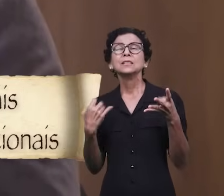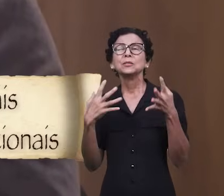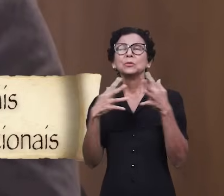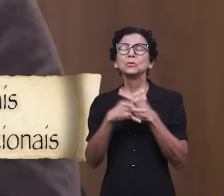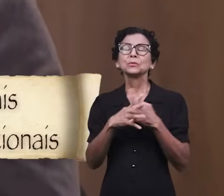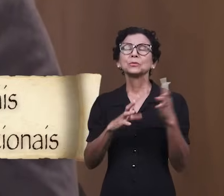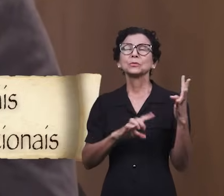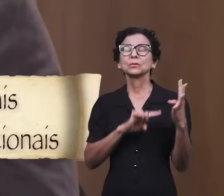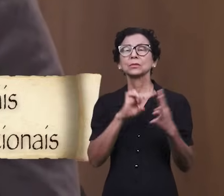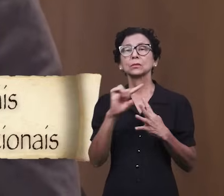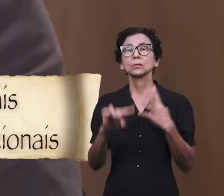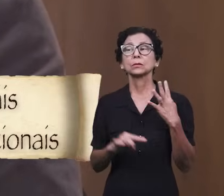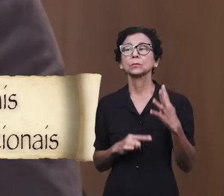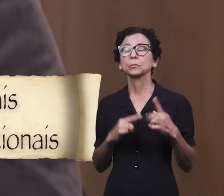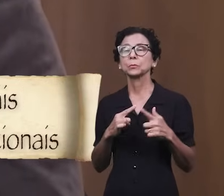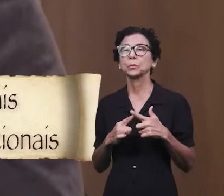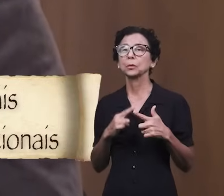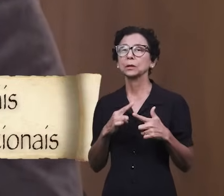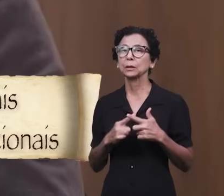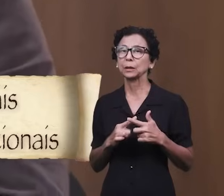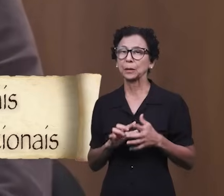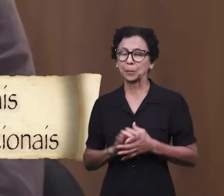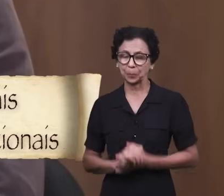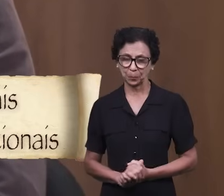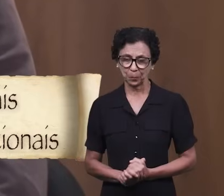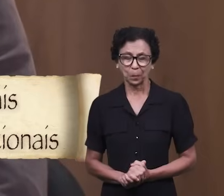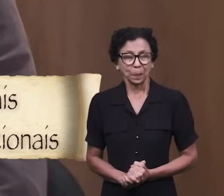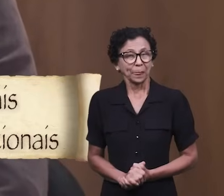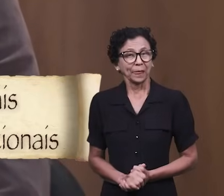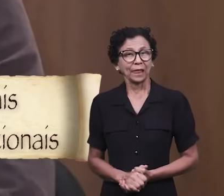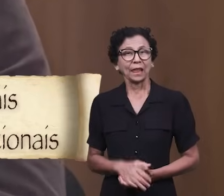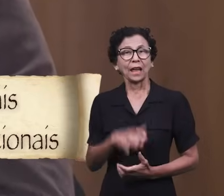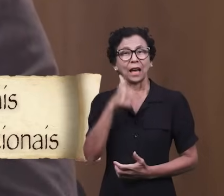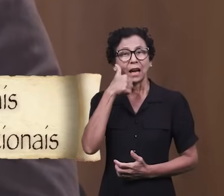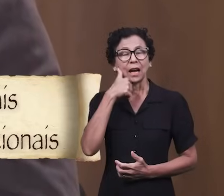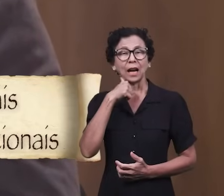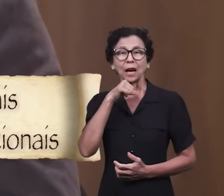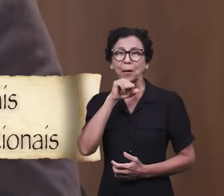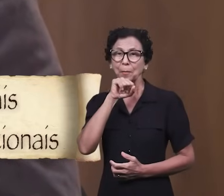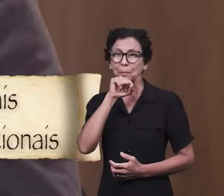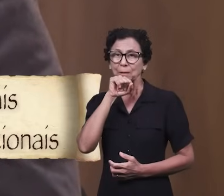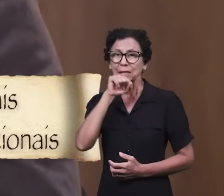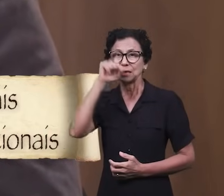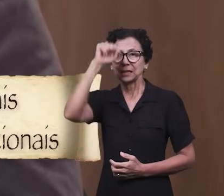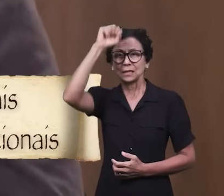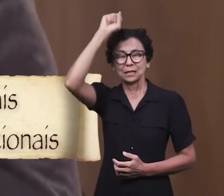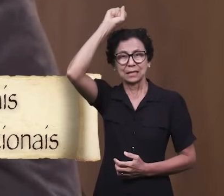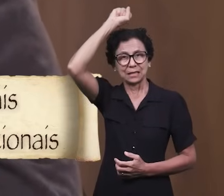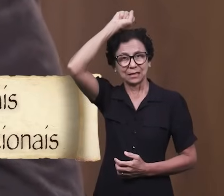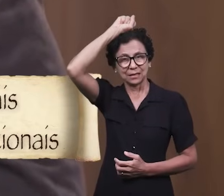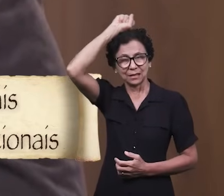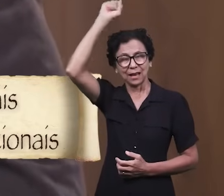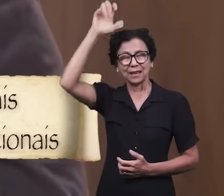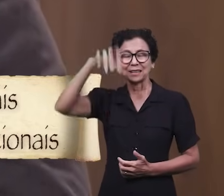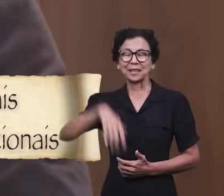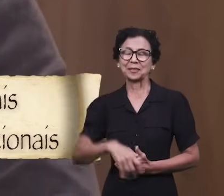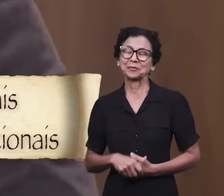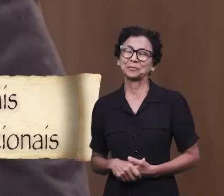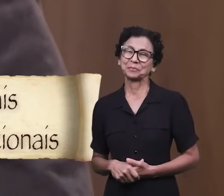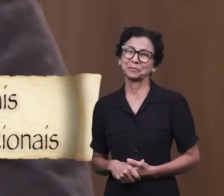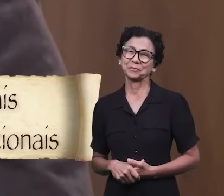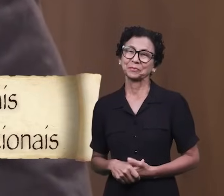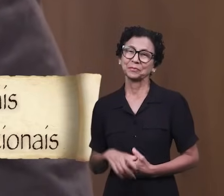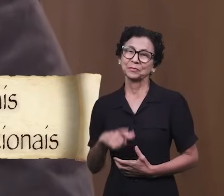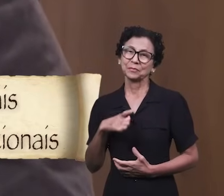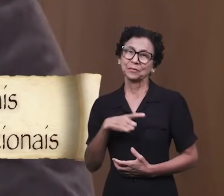ressaltando a importância e o zelo que a mãe de Isaque, que Sara teve